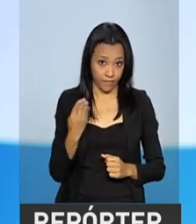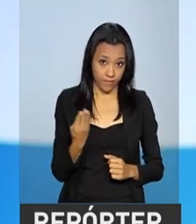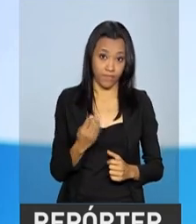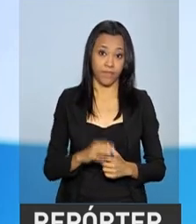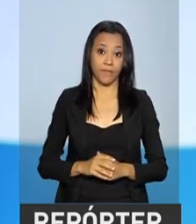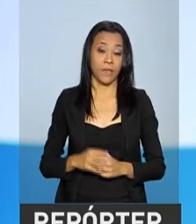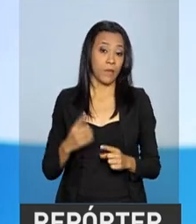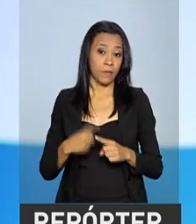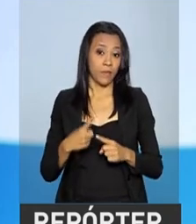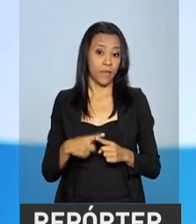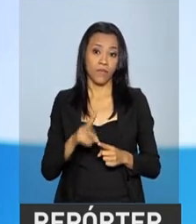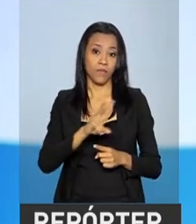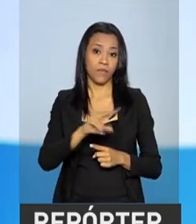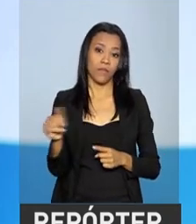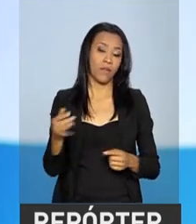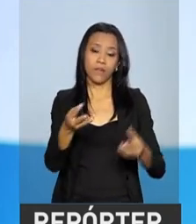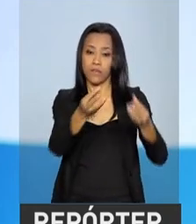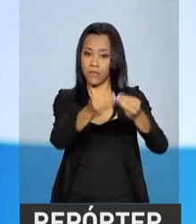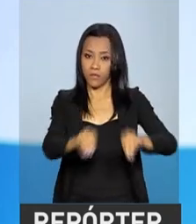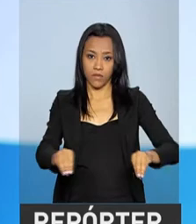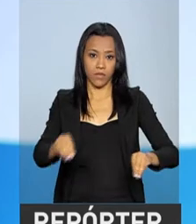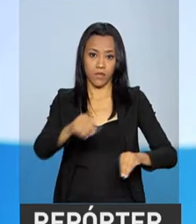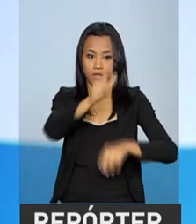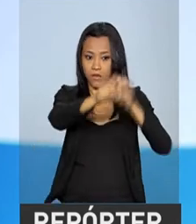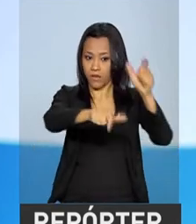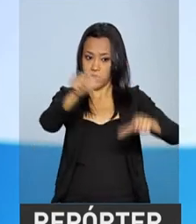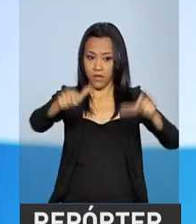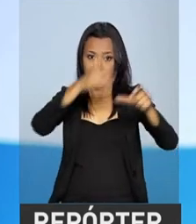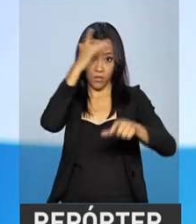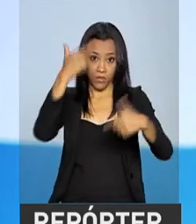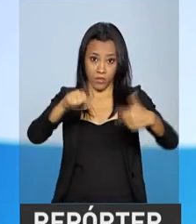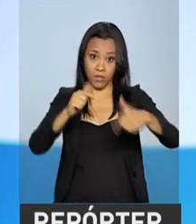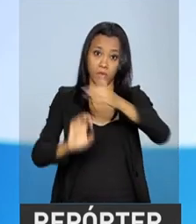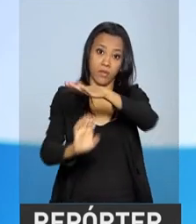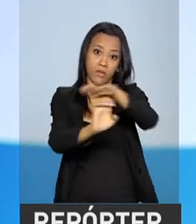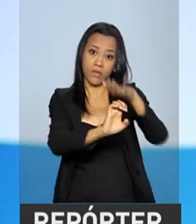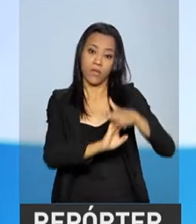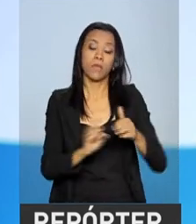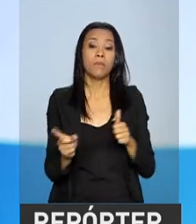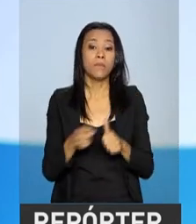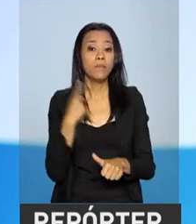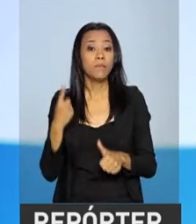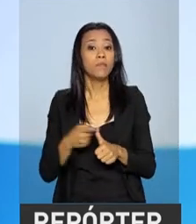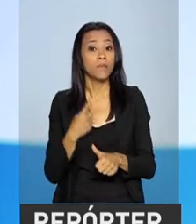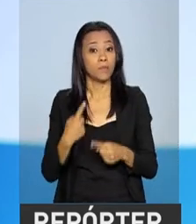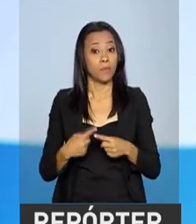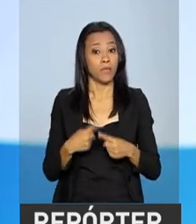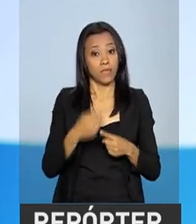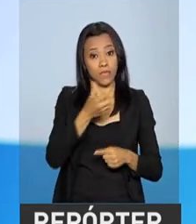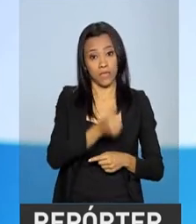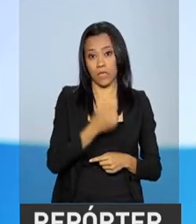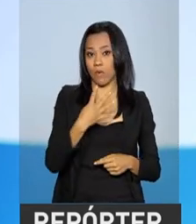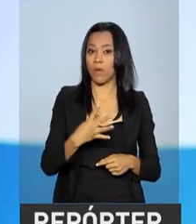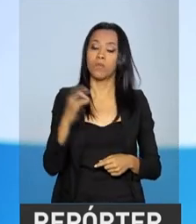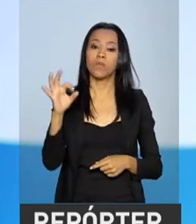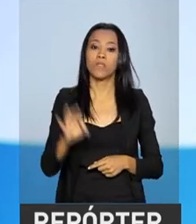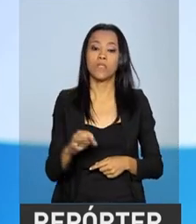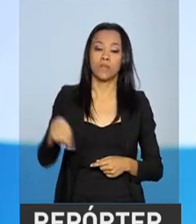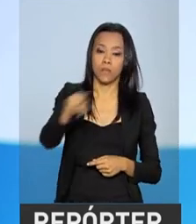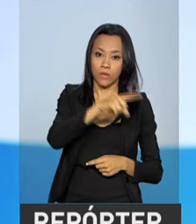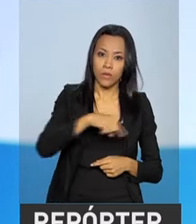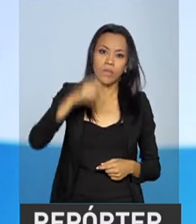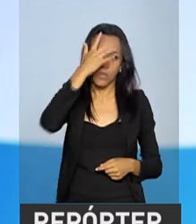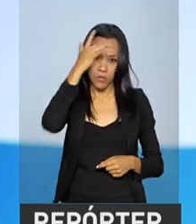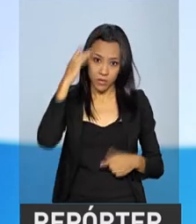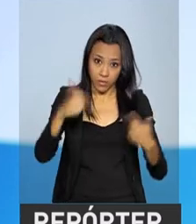porque não atinge os trabalhadores do setor privado perdeu lugar porque 64% dos trabalhadores brasileiros na